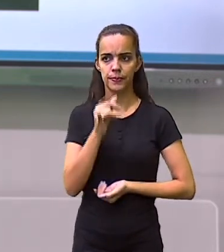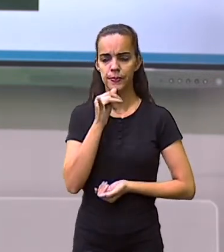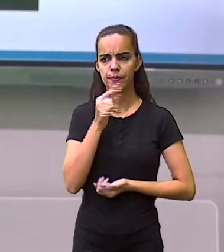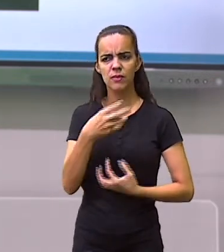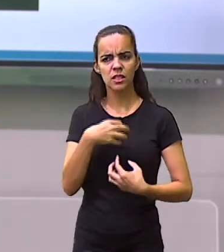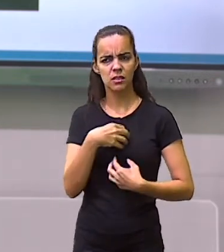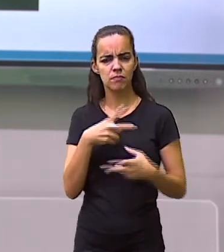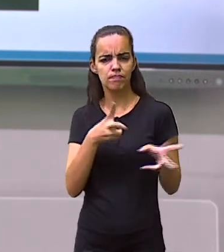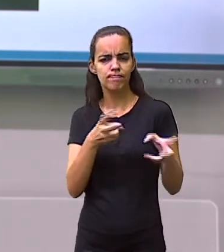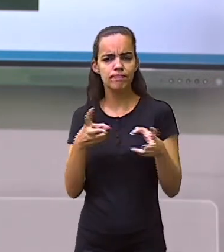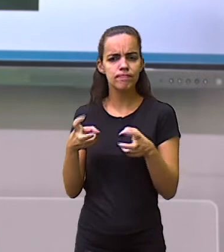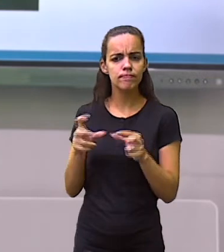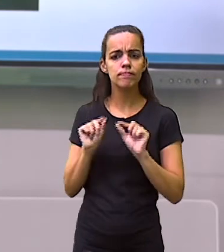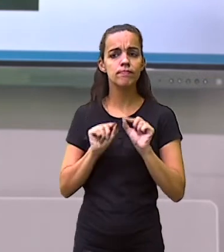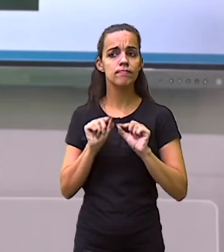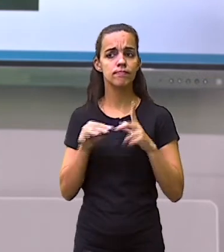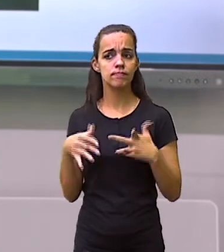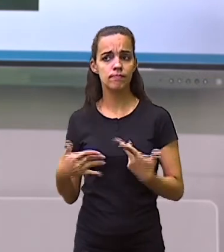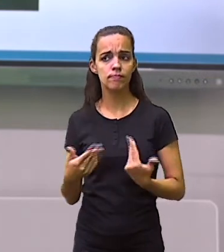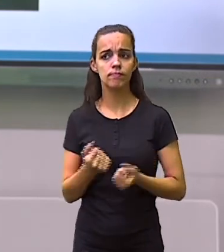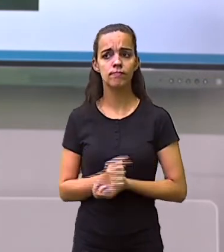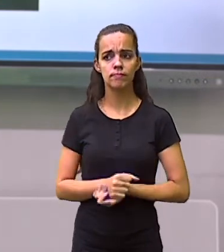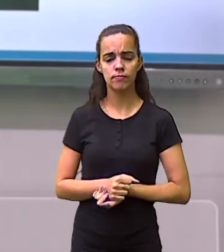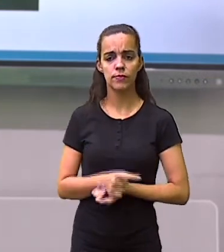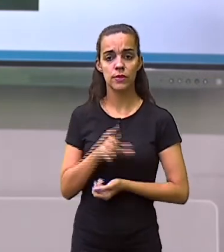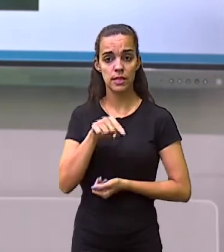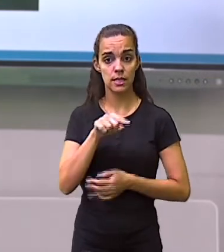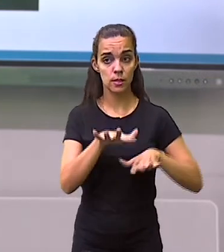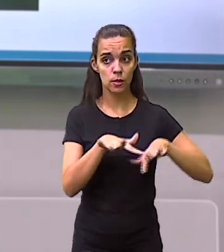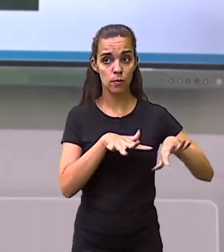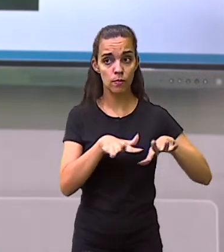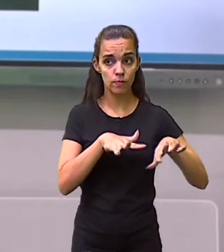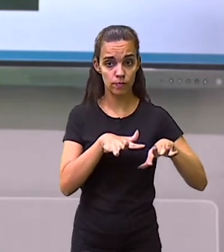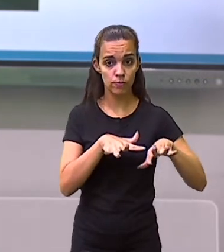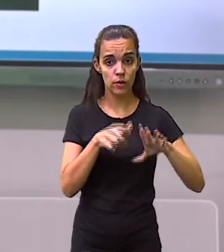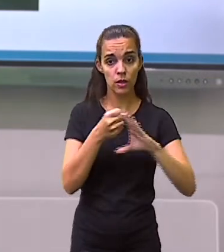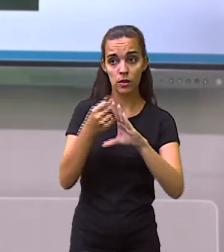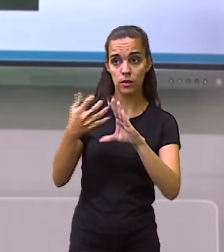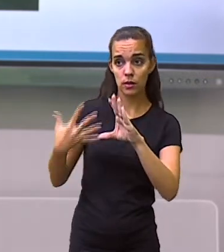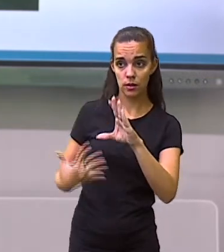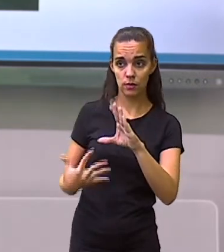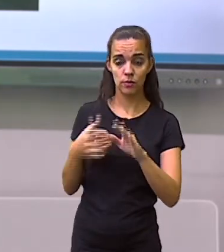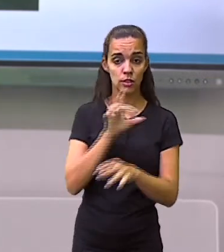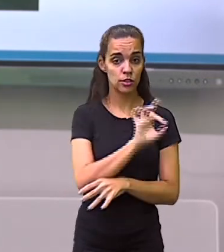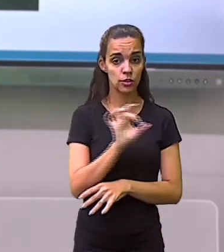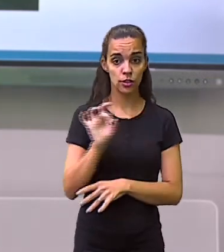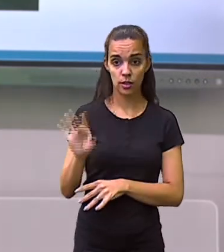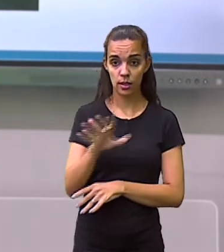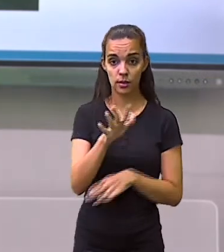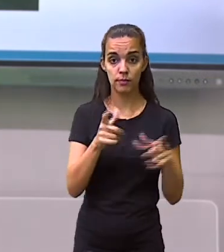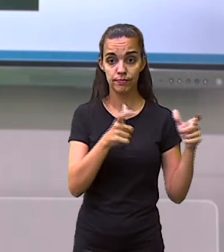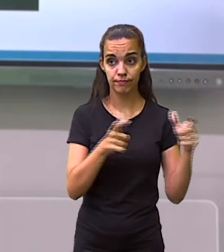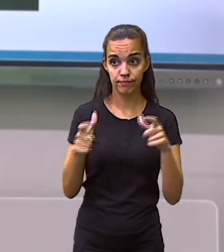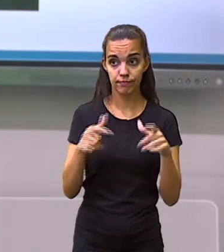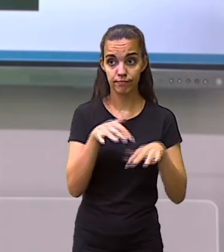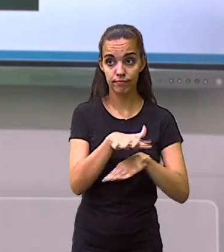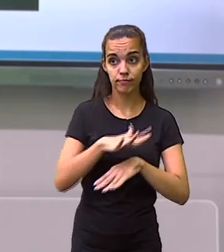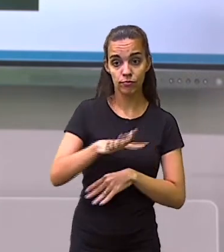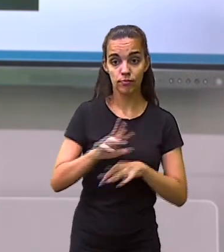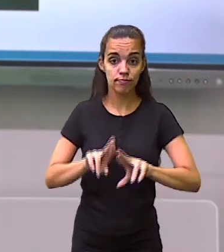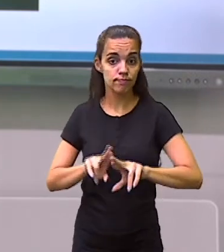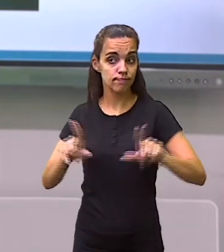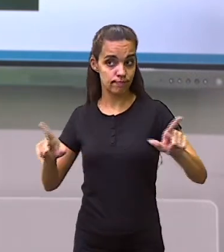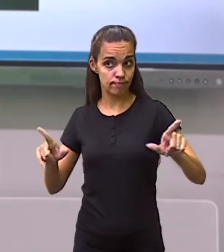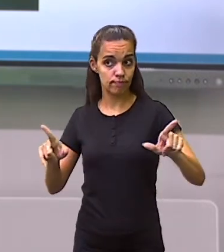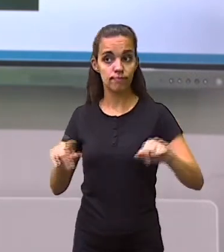sentido, você pode perceber que os movimentos e as características de cada ambiente são